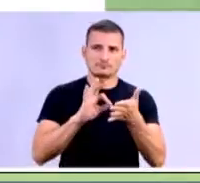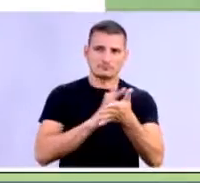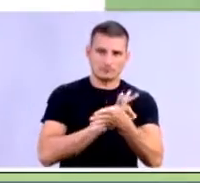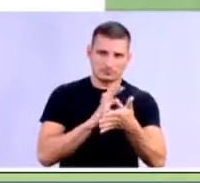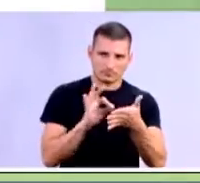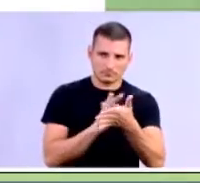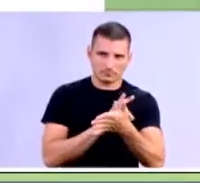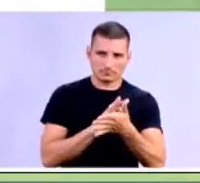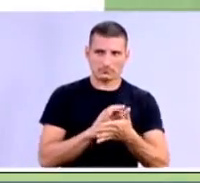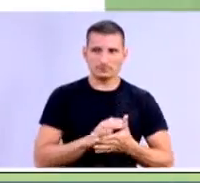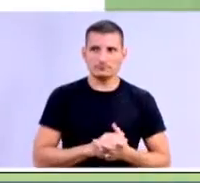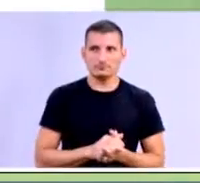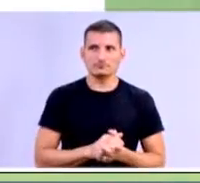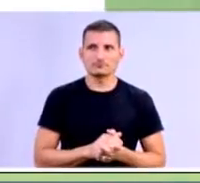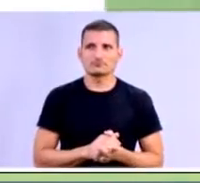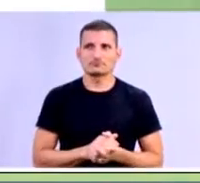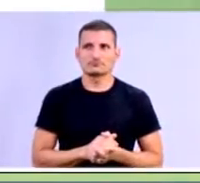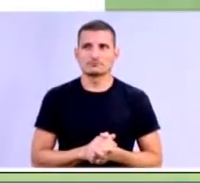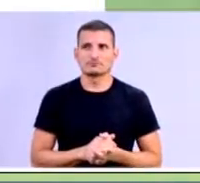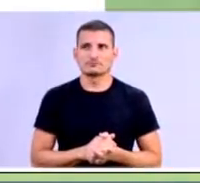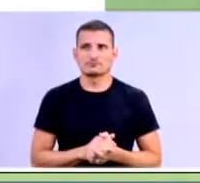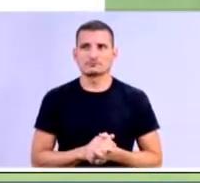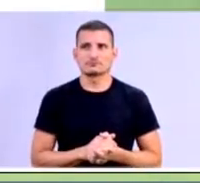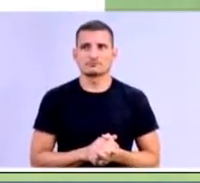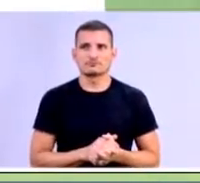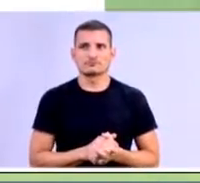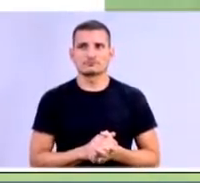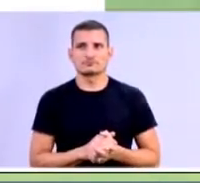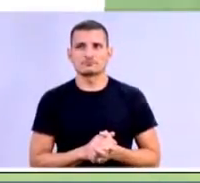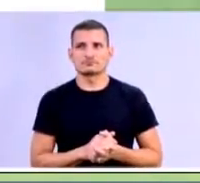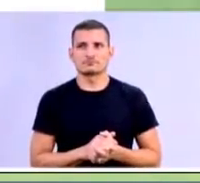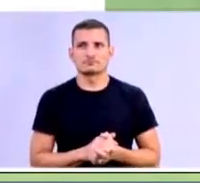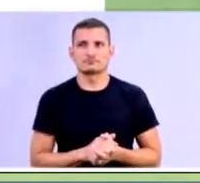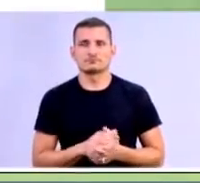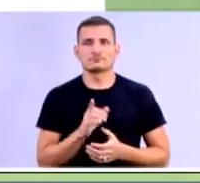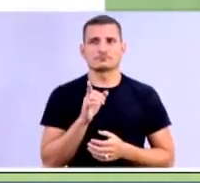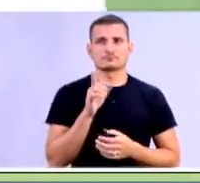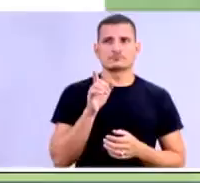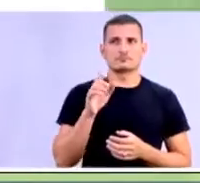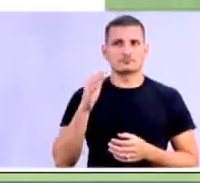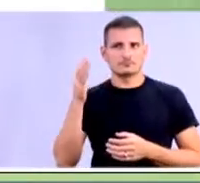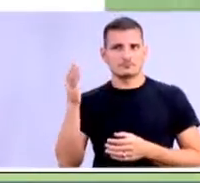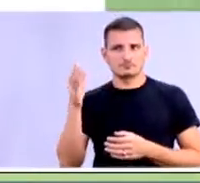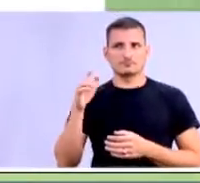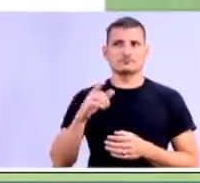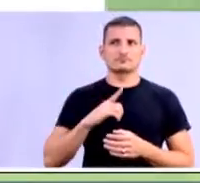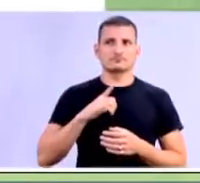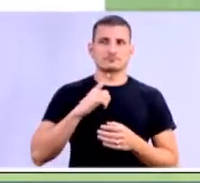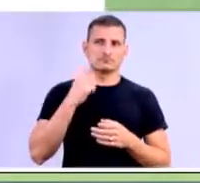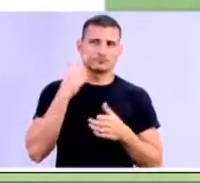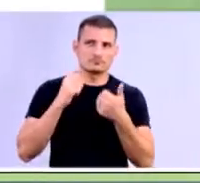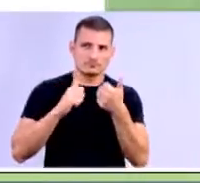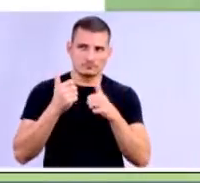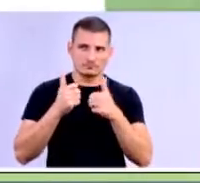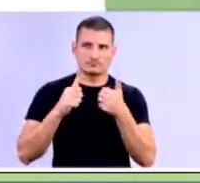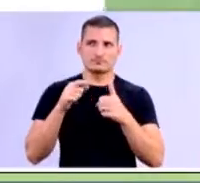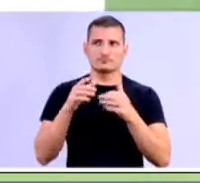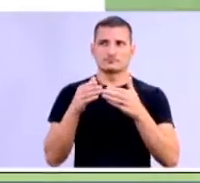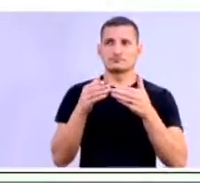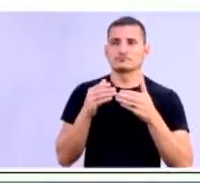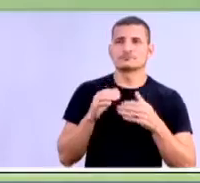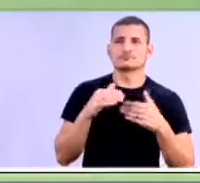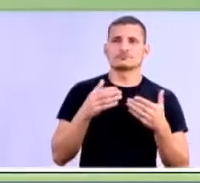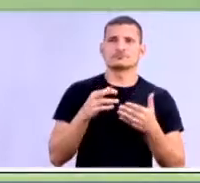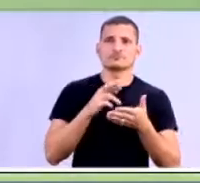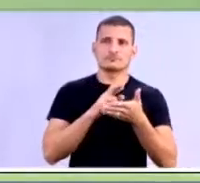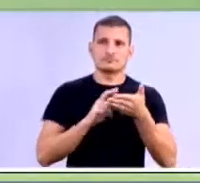quem solicita, não é? Aqui nós temos a avaliação dessa análise, a análise desse pedido. Então, requerimento,